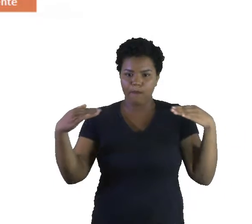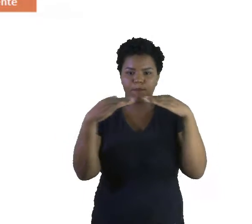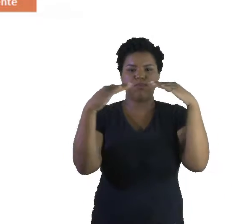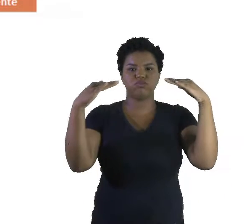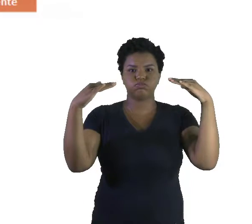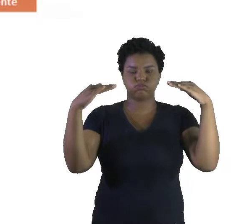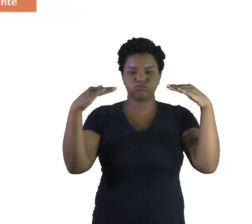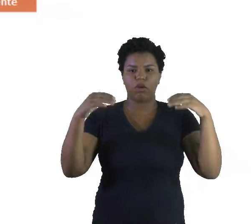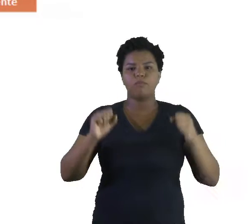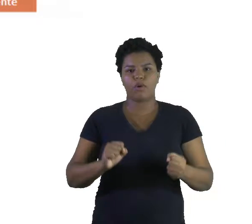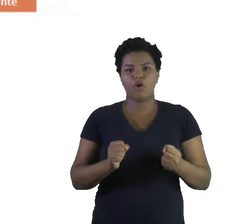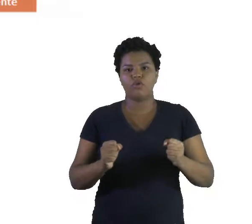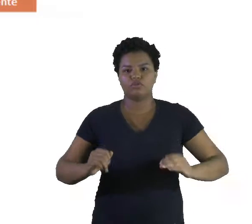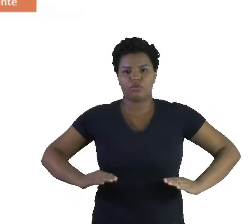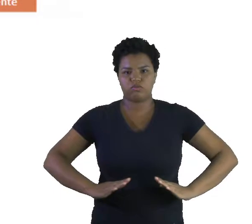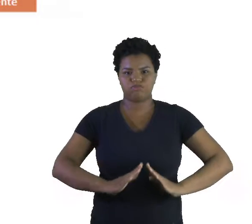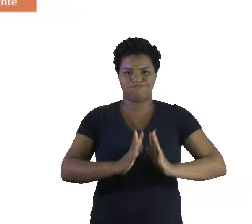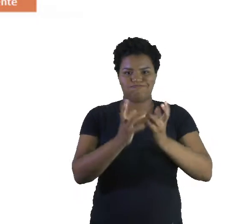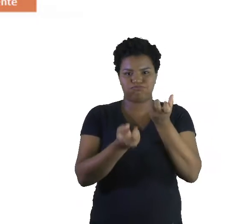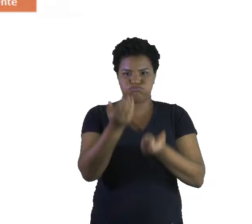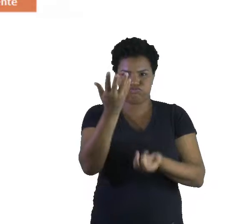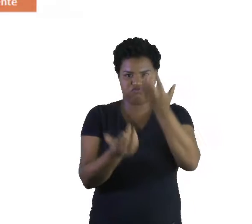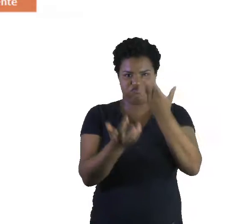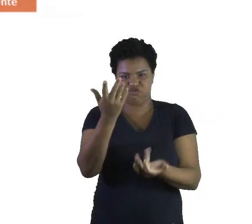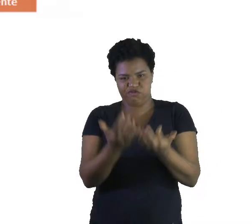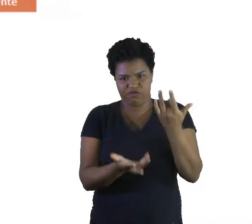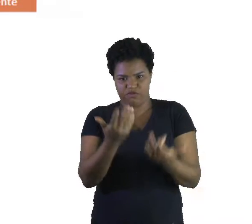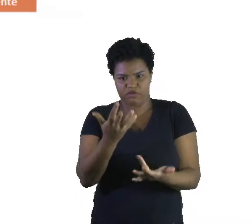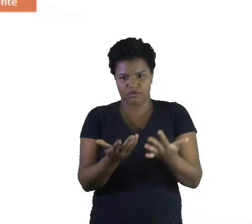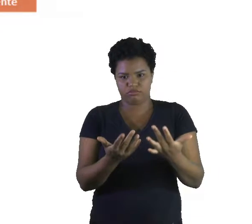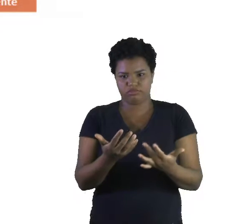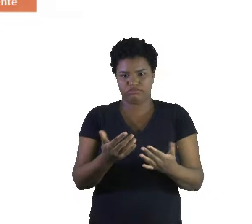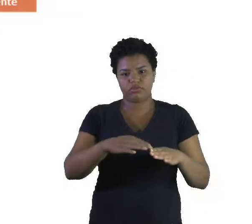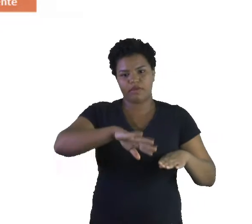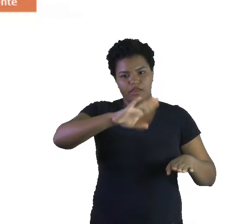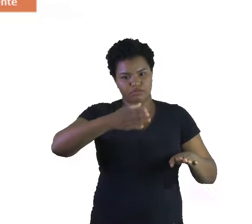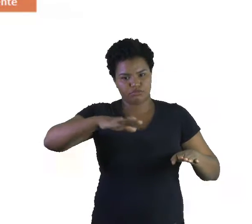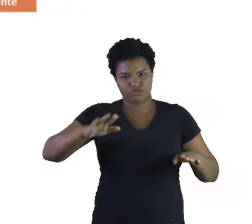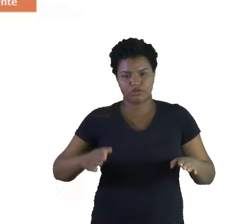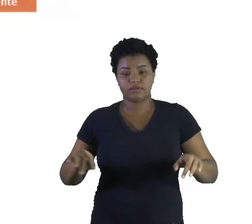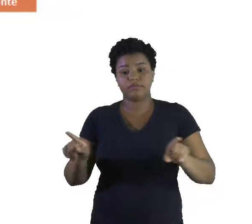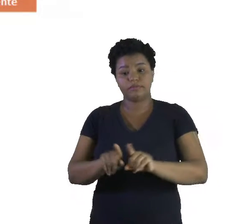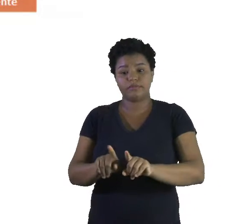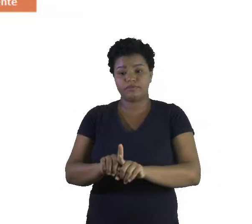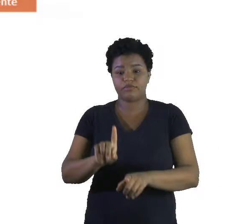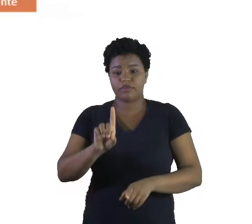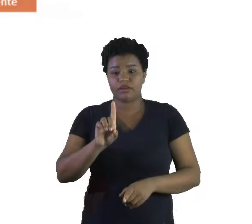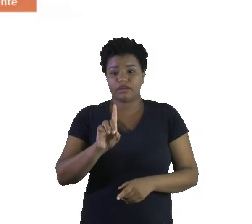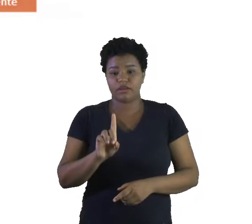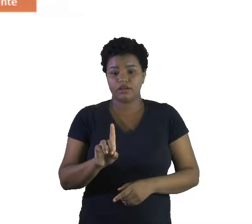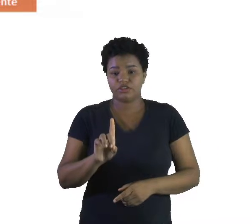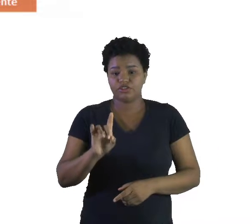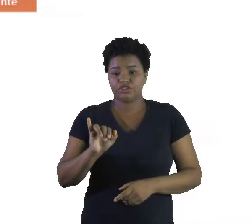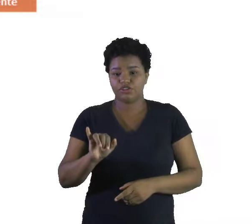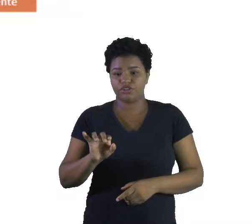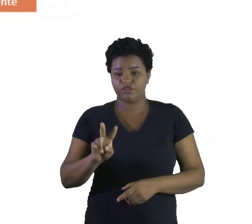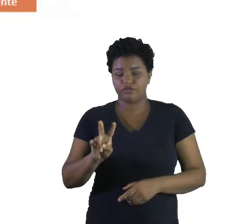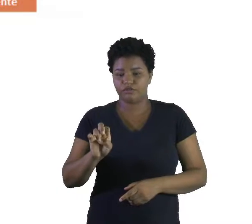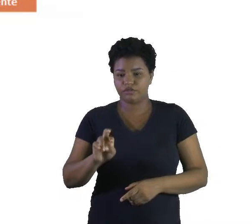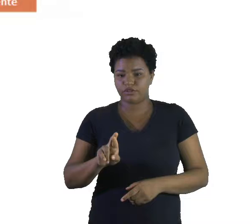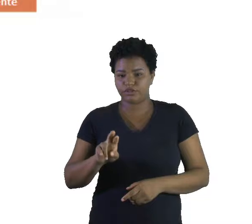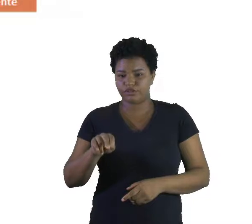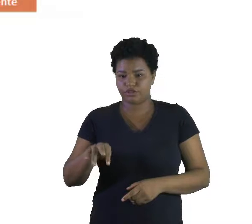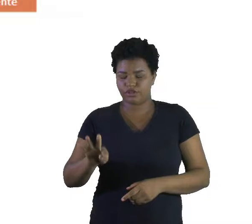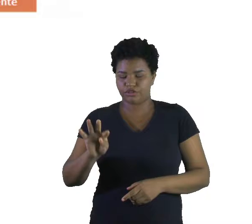formar vulcões e cadeias de montanhas. Também tem os limites divergentes, que são aqueles quando as placas